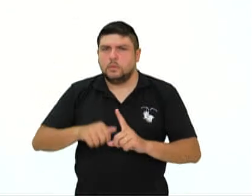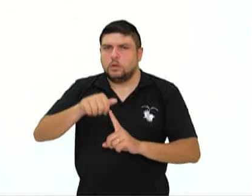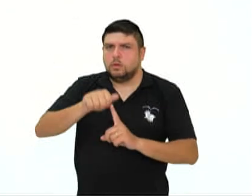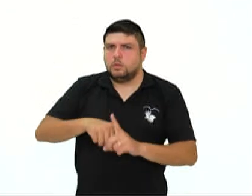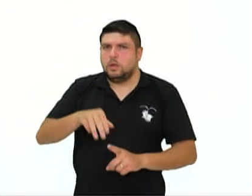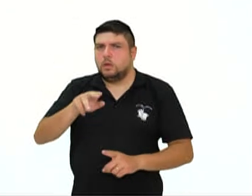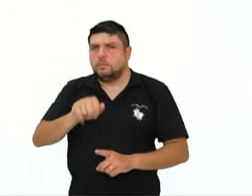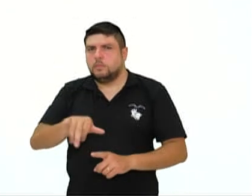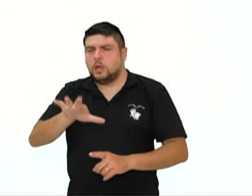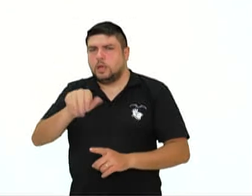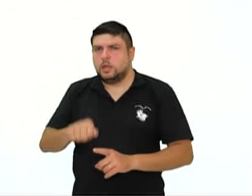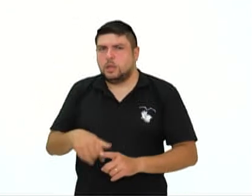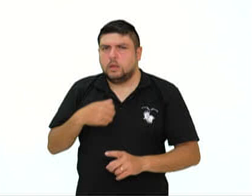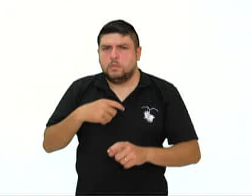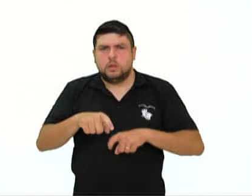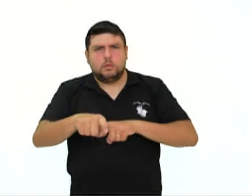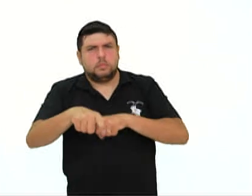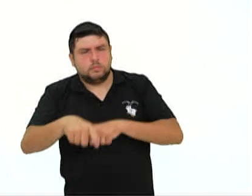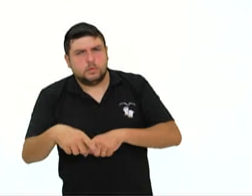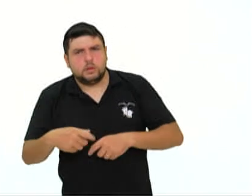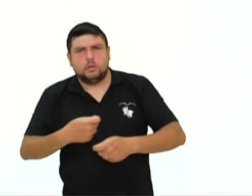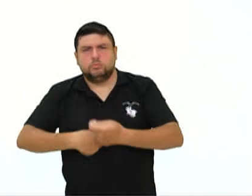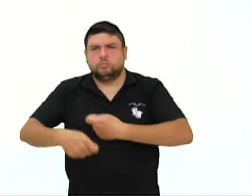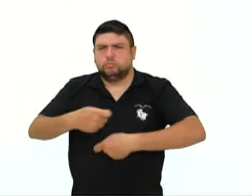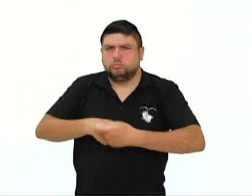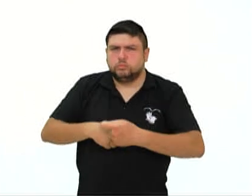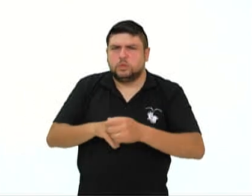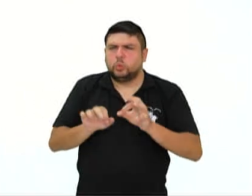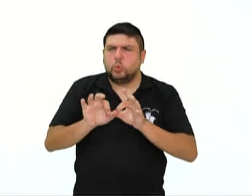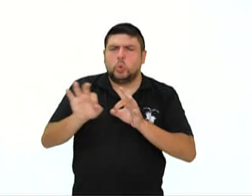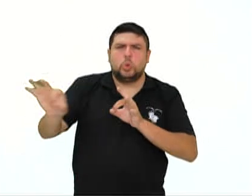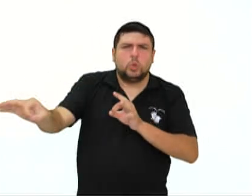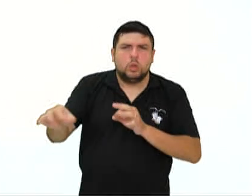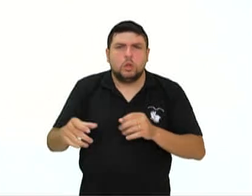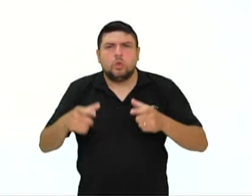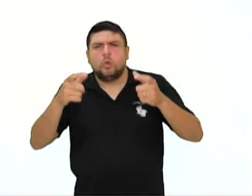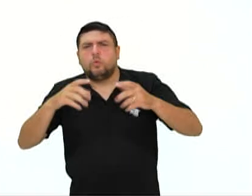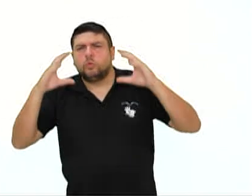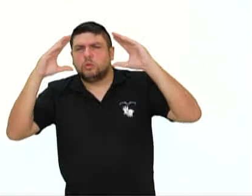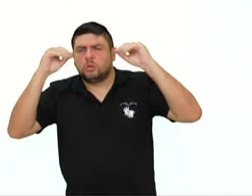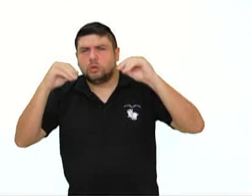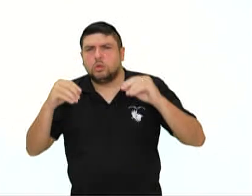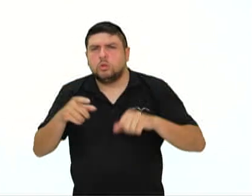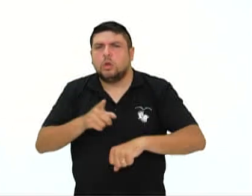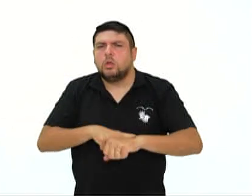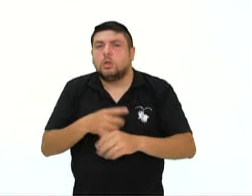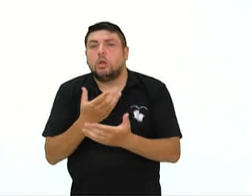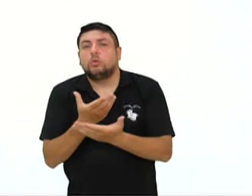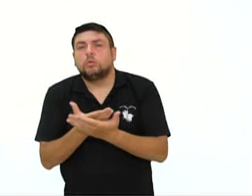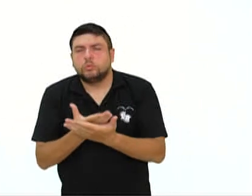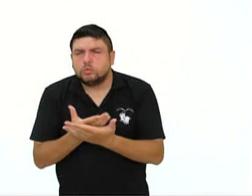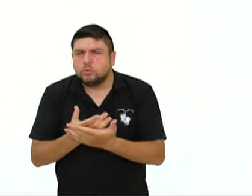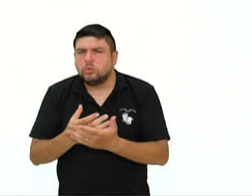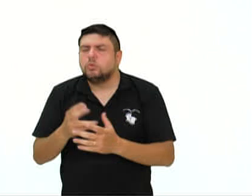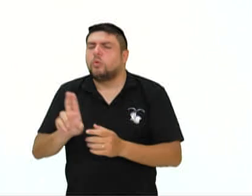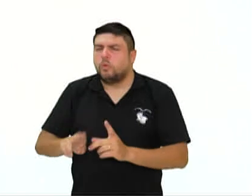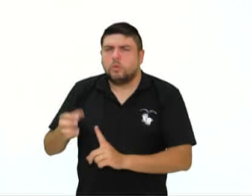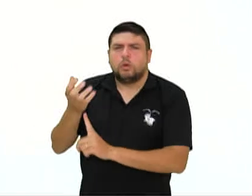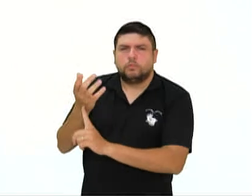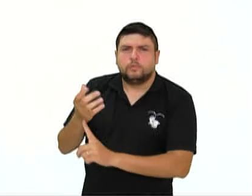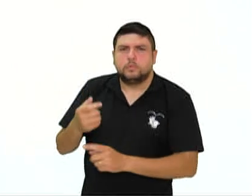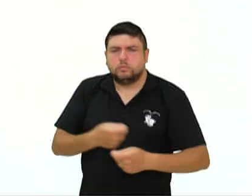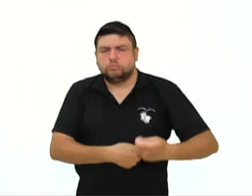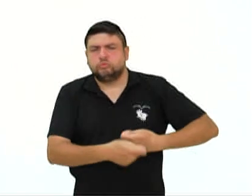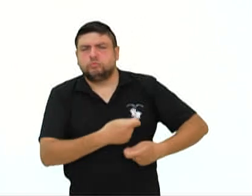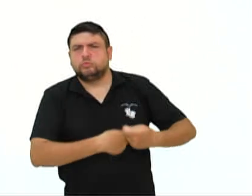cidades caipiras, para os armazéns do interior, onde se vende e se joga à noite, para a hora de estudo das crianças, para os contrabandistas